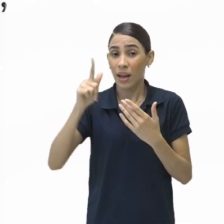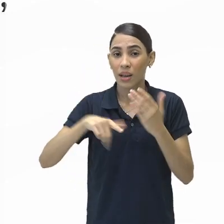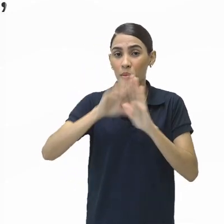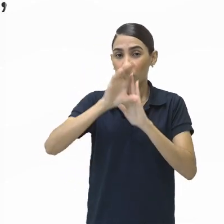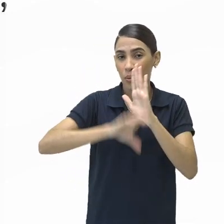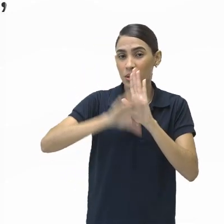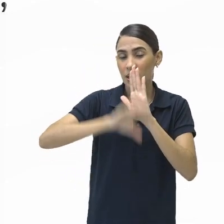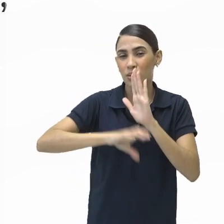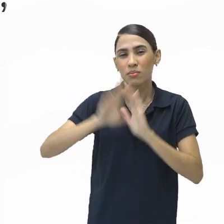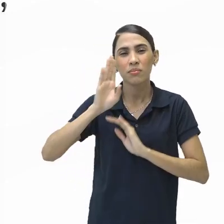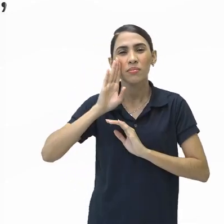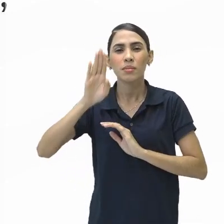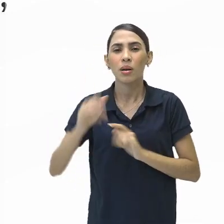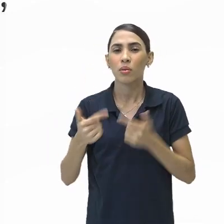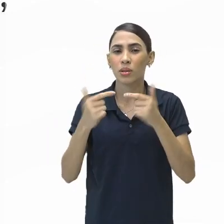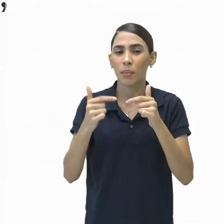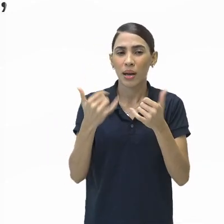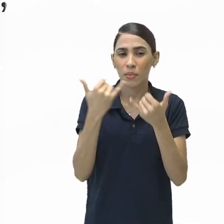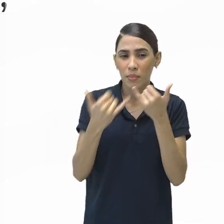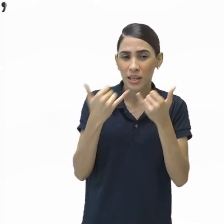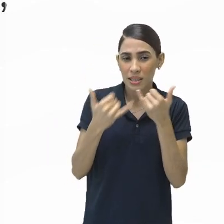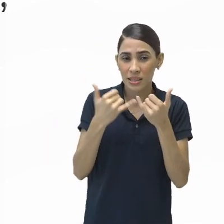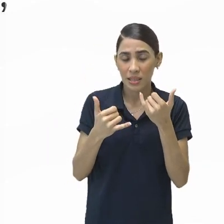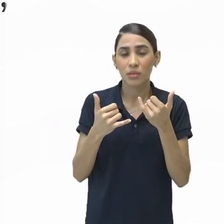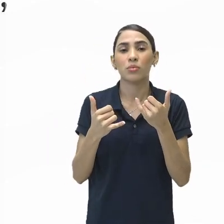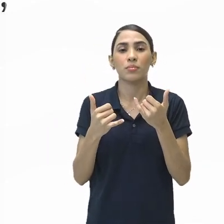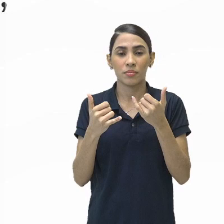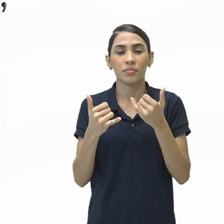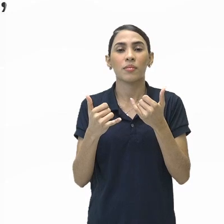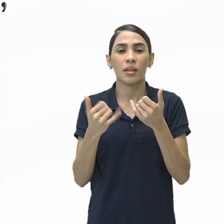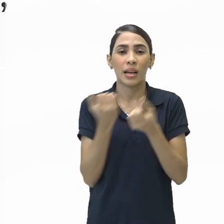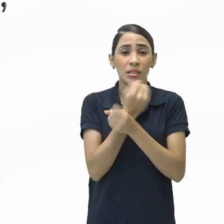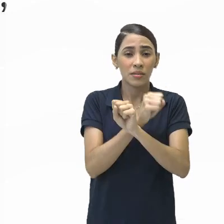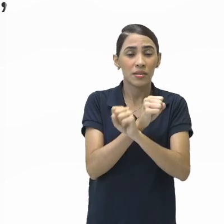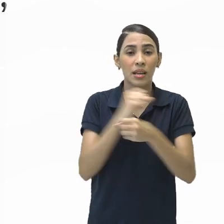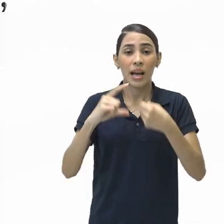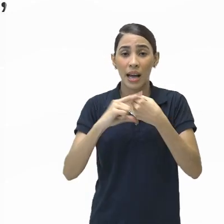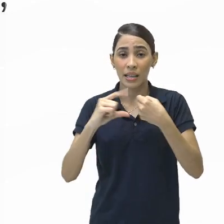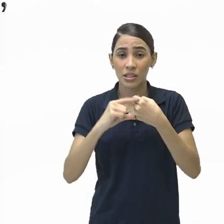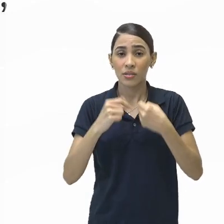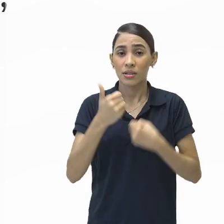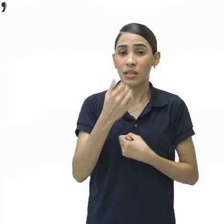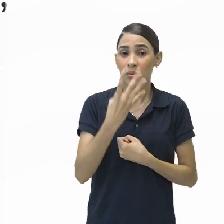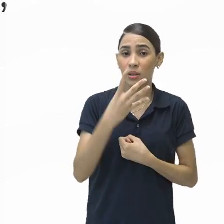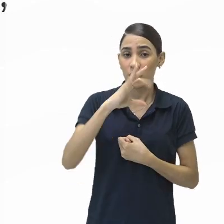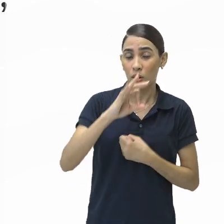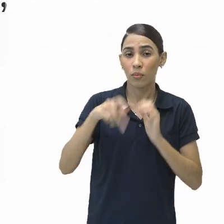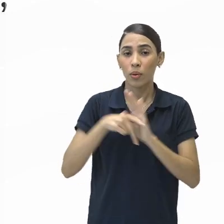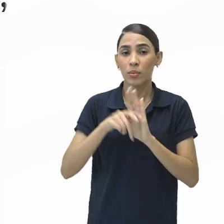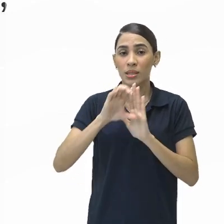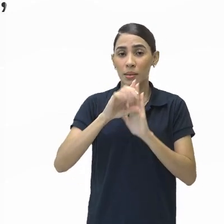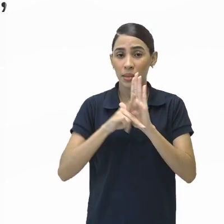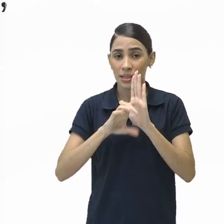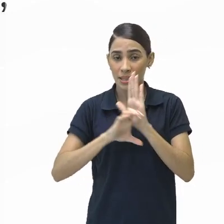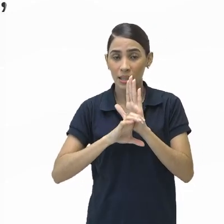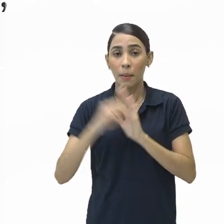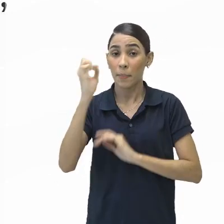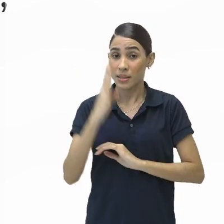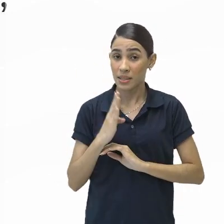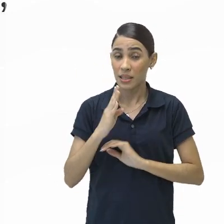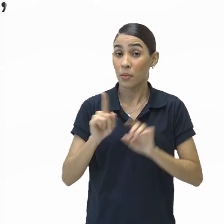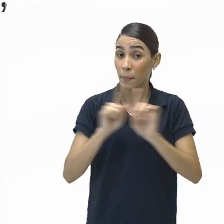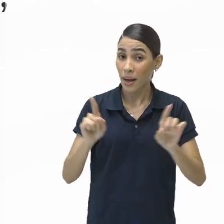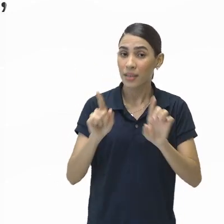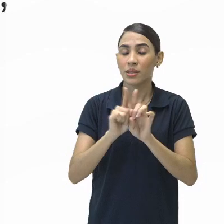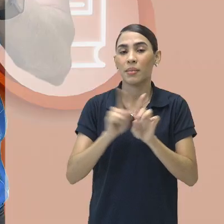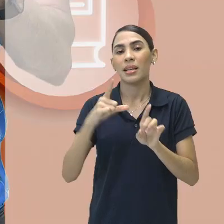definição do que seria o trabalho análogo à escravidão, de acordo com o artigo 149 do Código Penal Brasileiro. Mas a gente